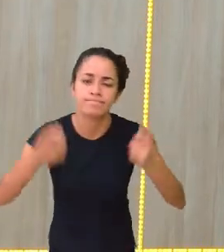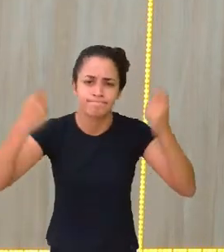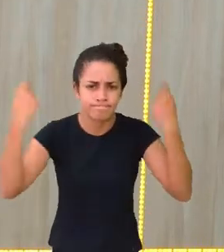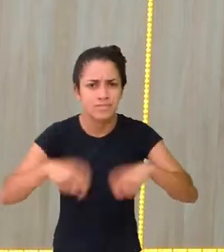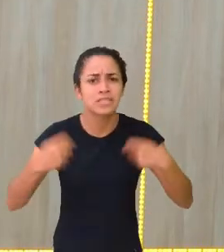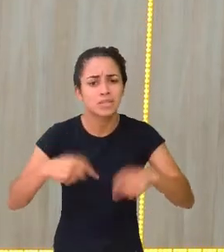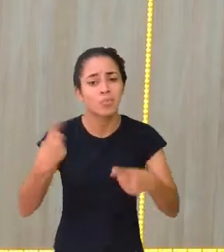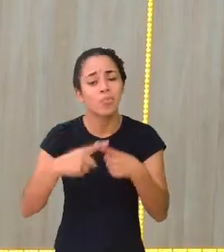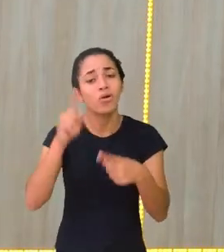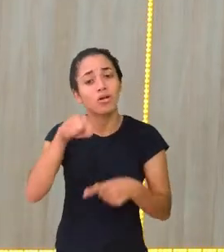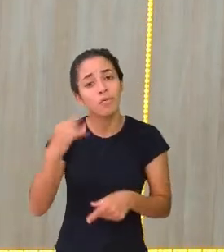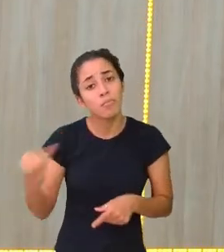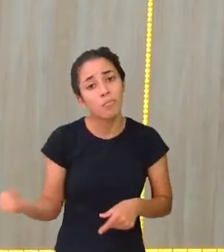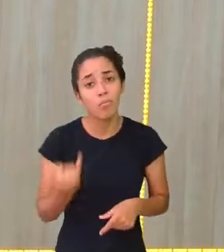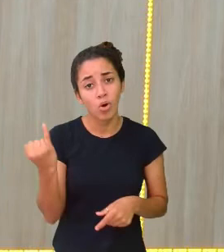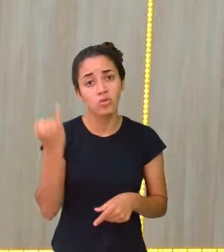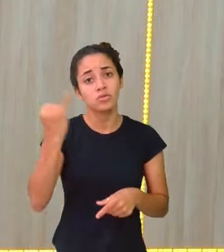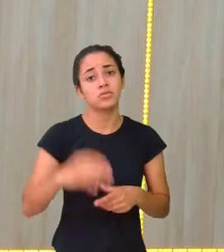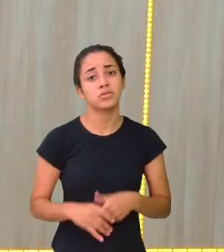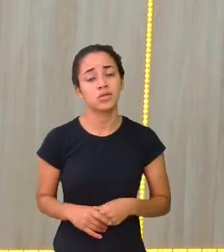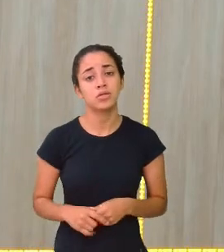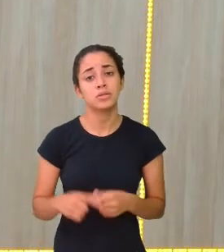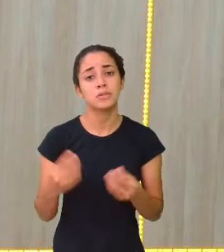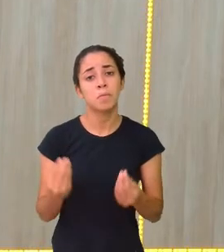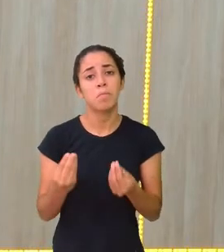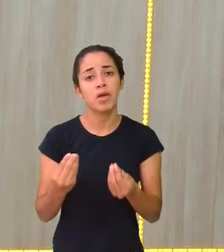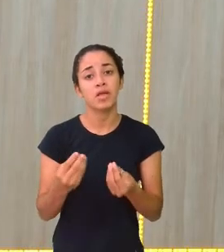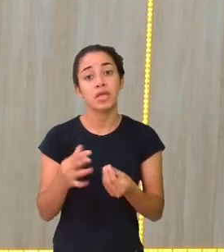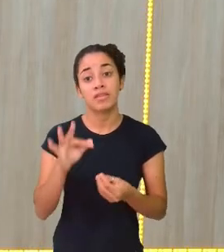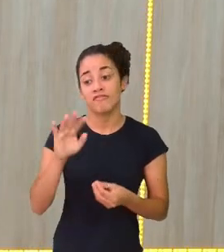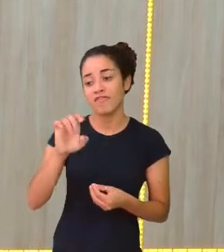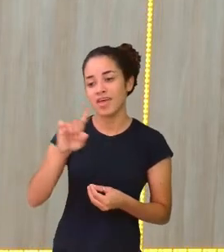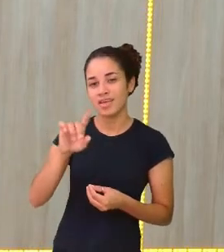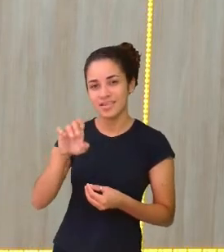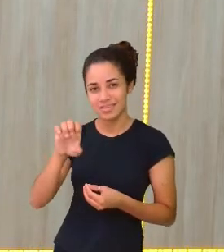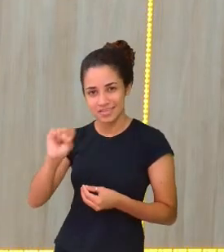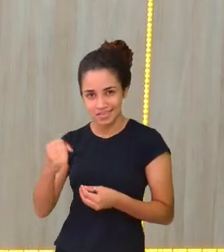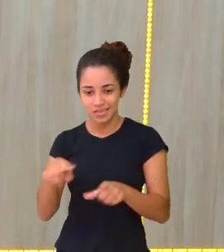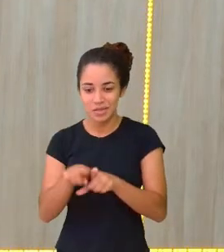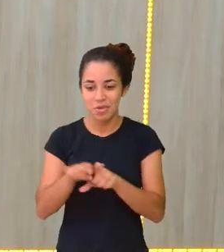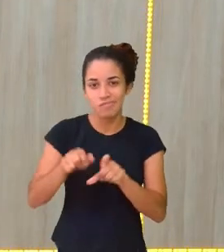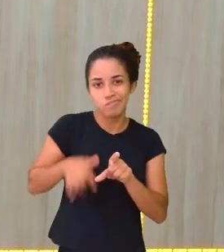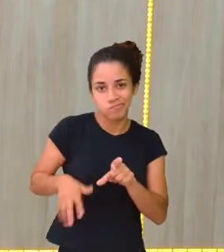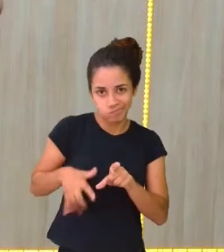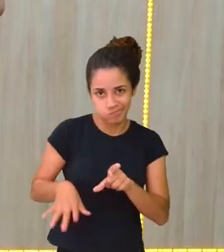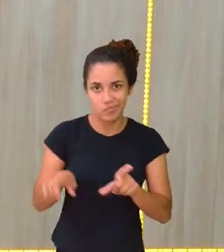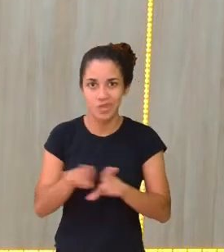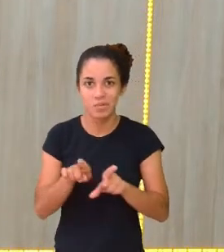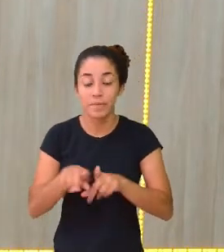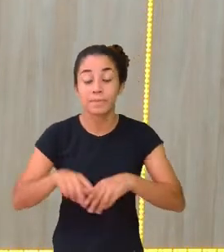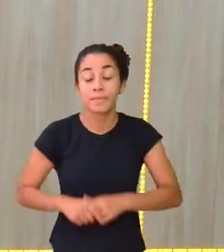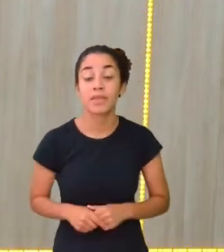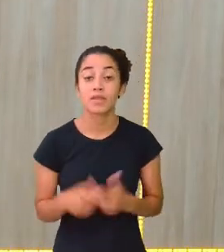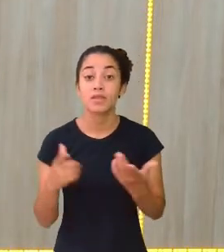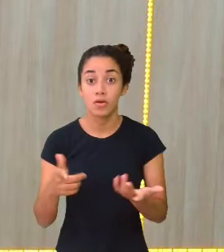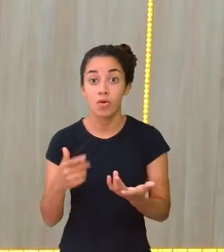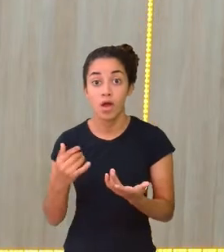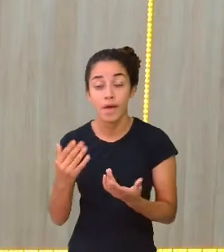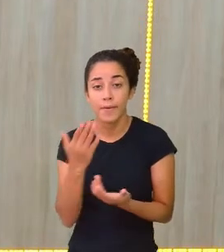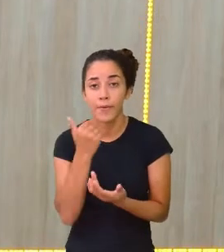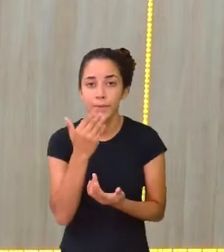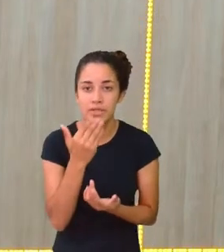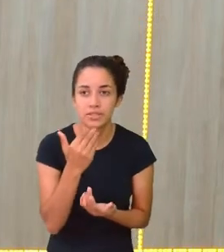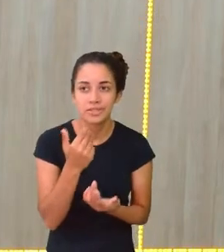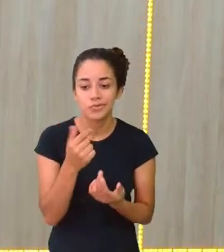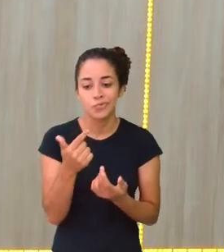ela tem uma importância muito grande na formação das fezes e na liberação dessas fezes. Então, uma alimentação pobre